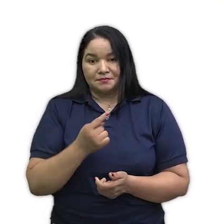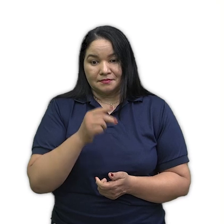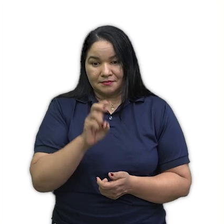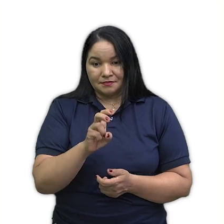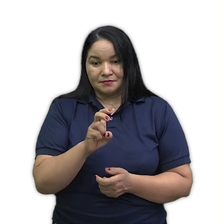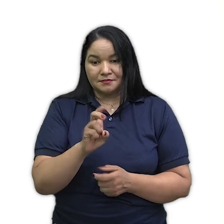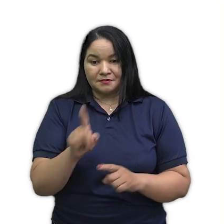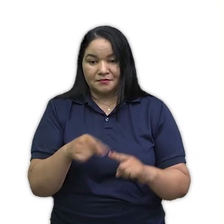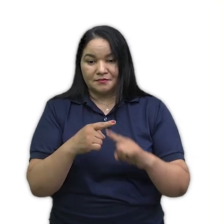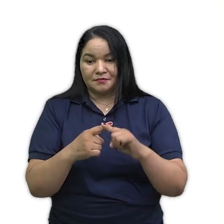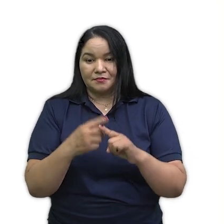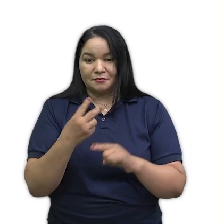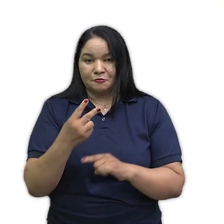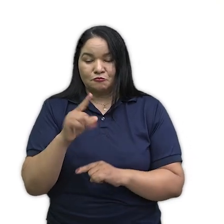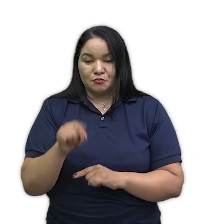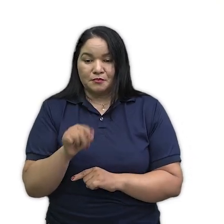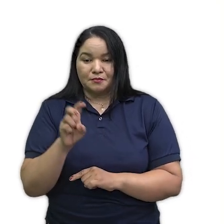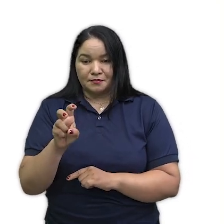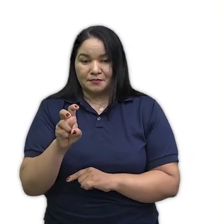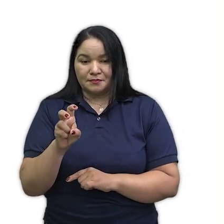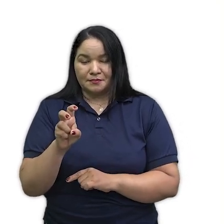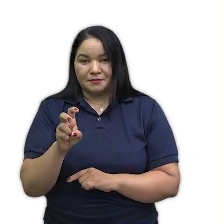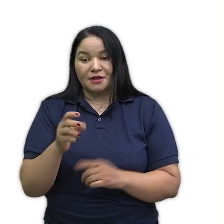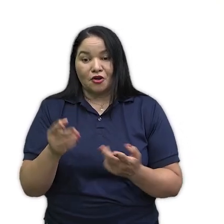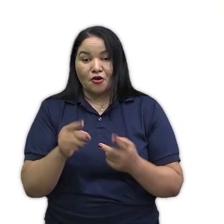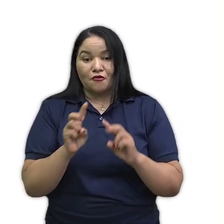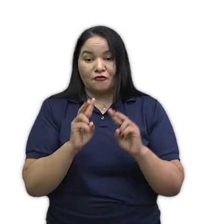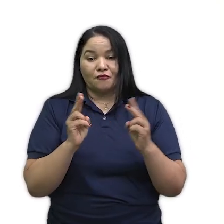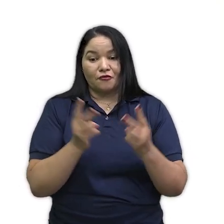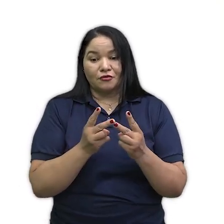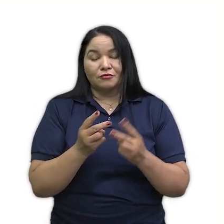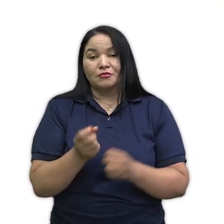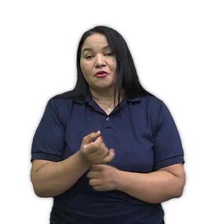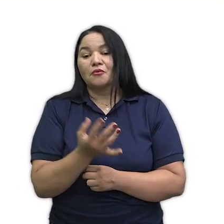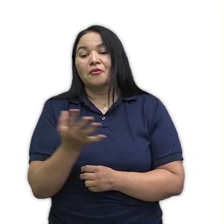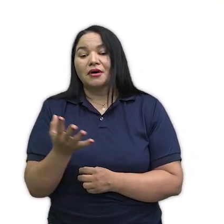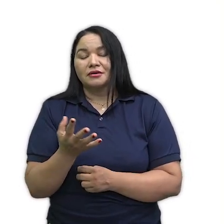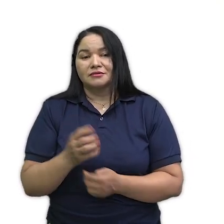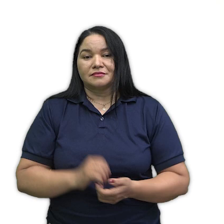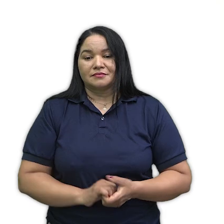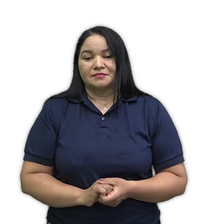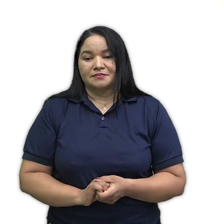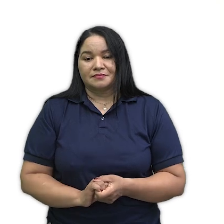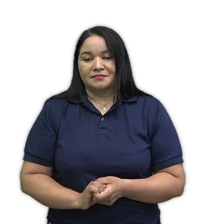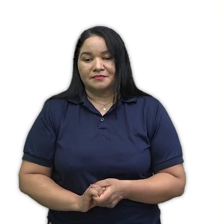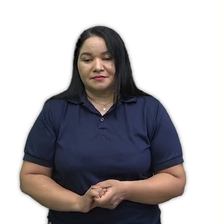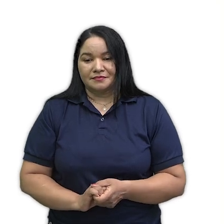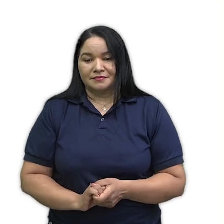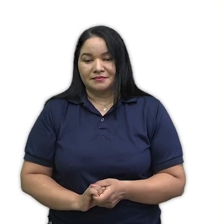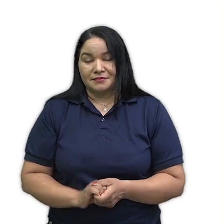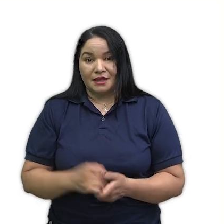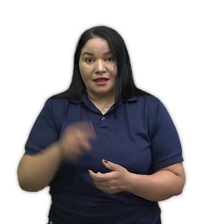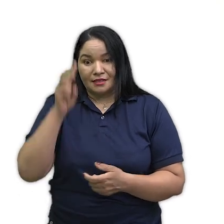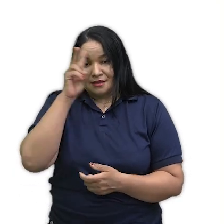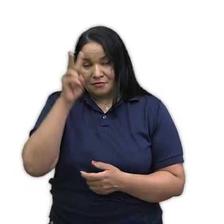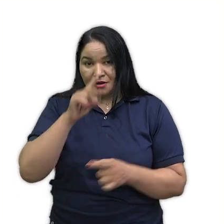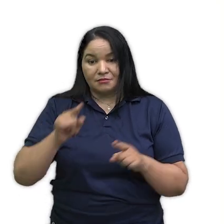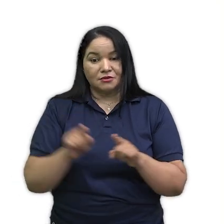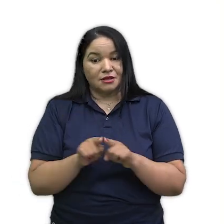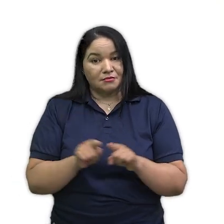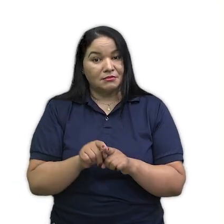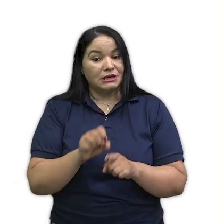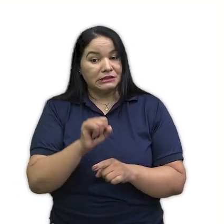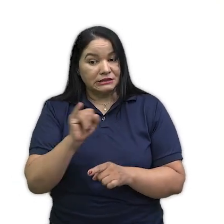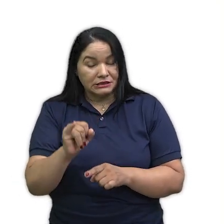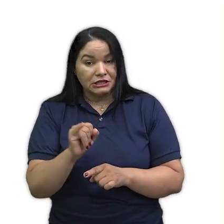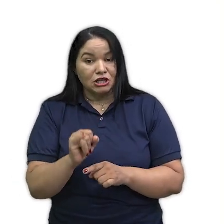desse container, que eu disse com o exemplo, vai ser igual, lembrando da unidade também, que se eu estou falando de